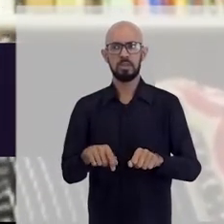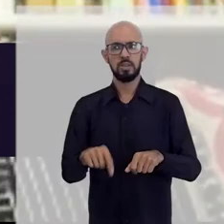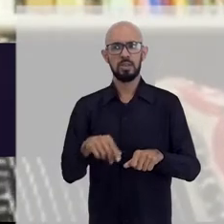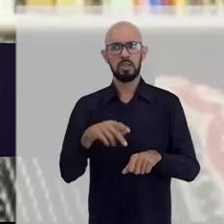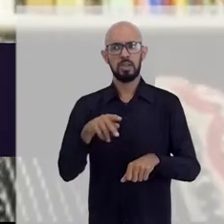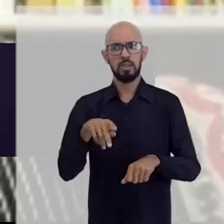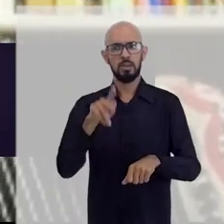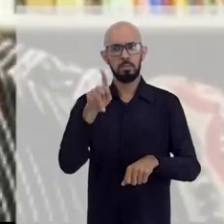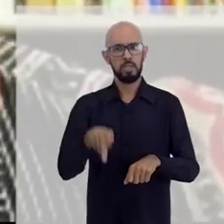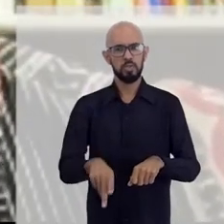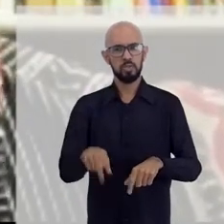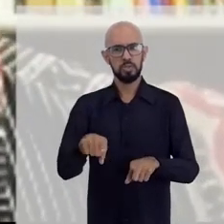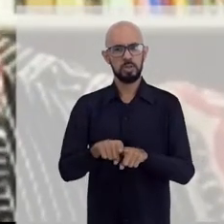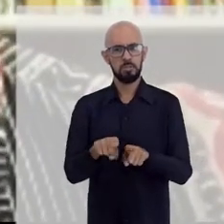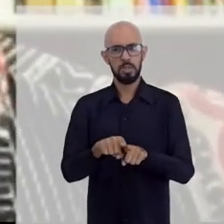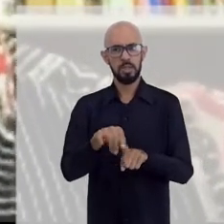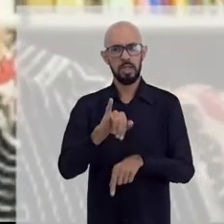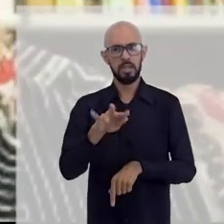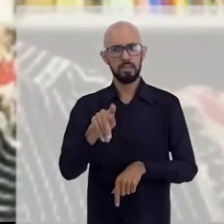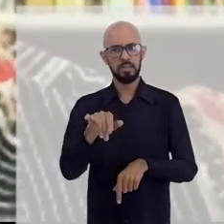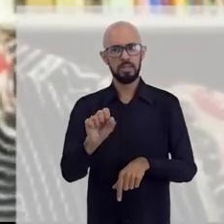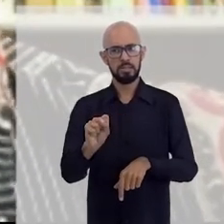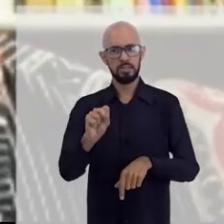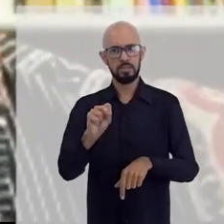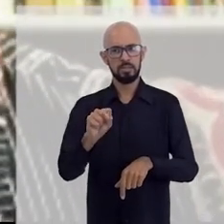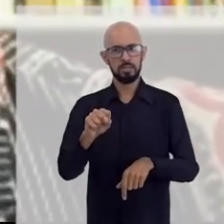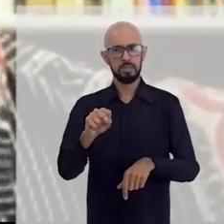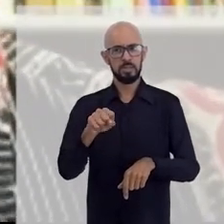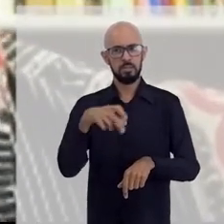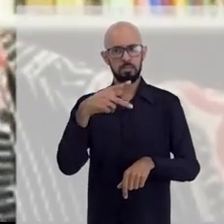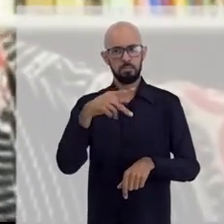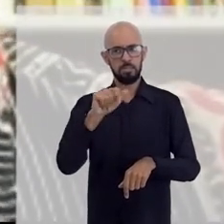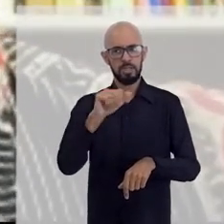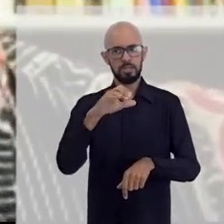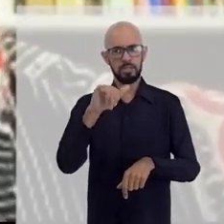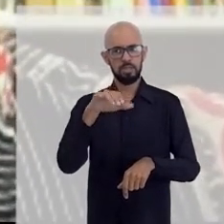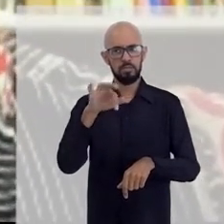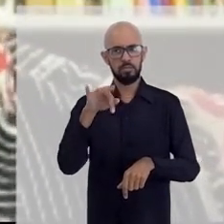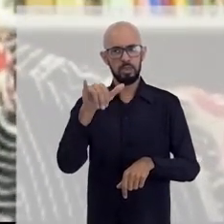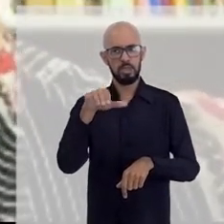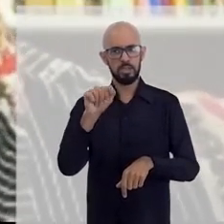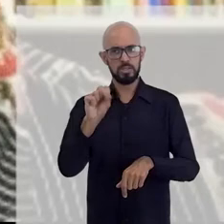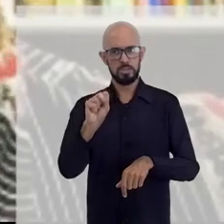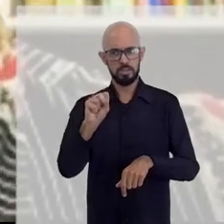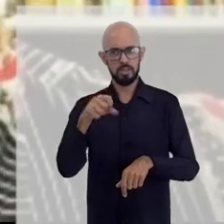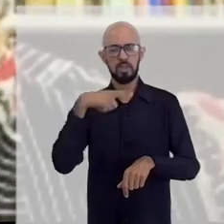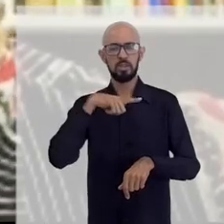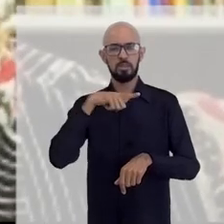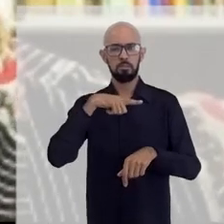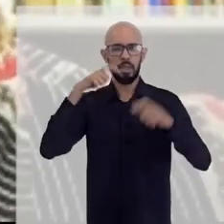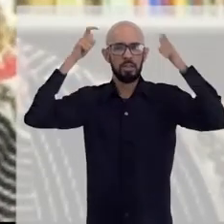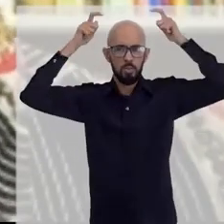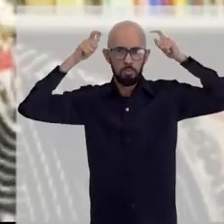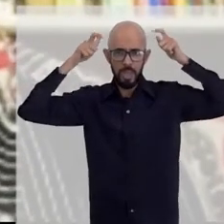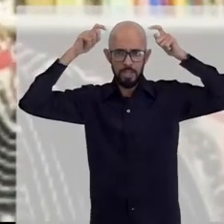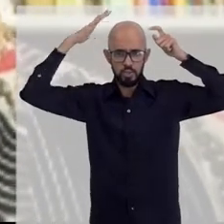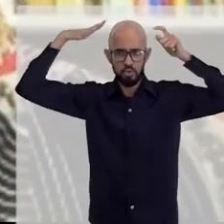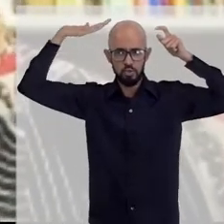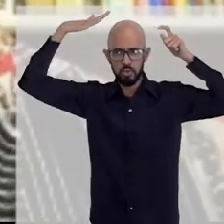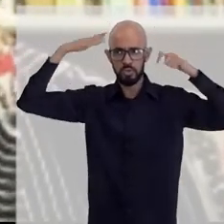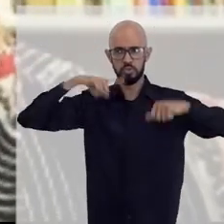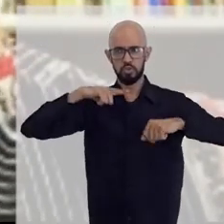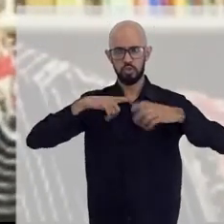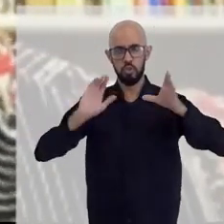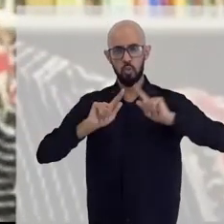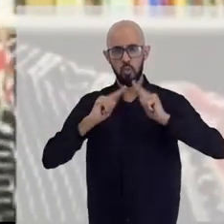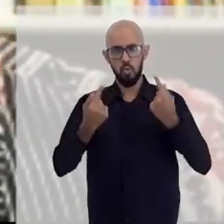E pessoas das Ilhas Pacíficas ali da Samoa. Então, tinham várias pessoas do México. Então, nós tínhamos um grupo muito,